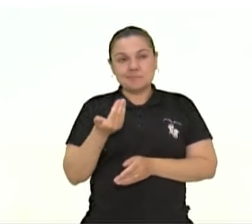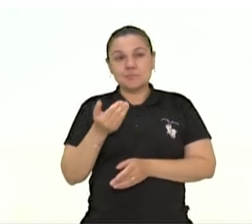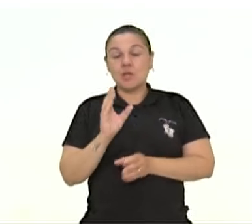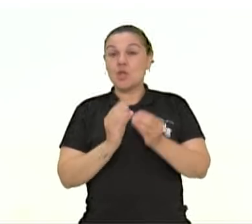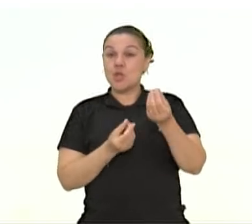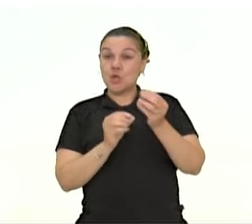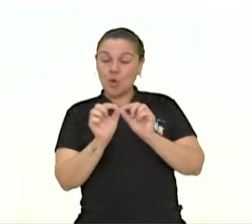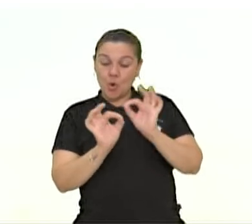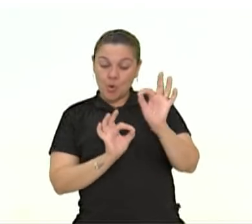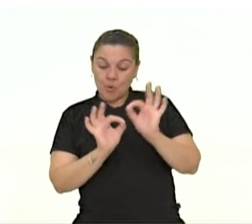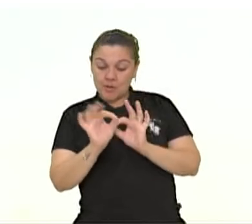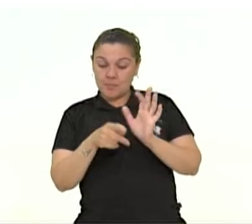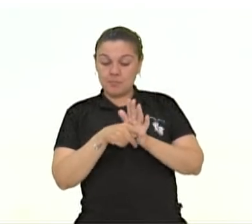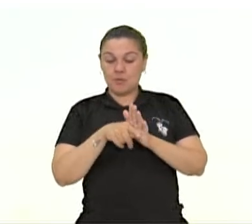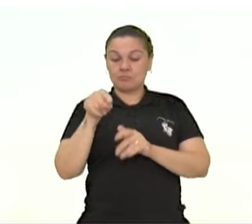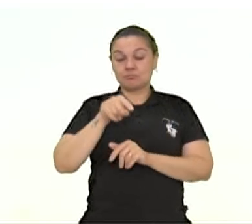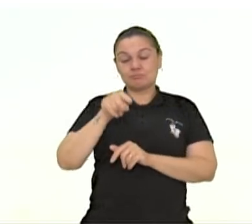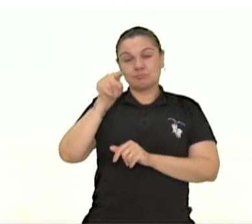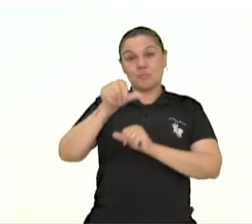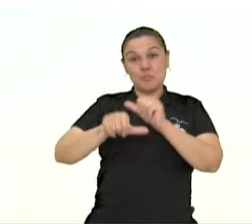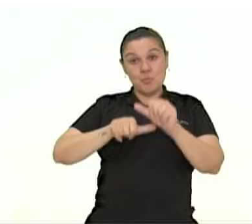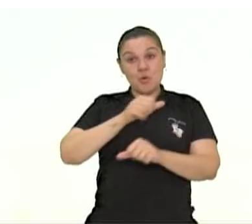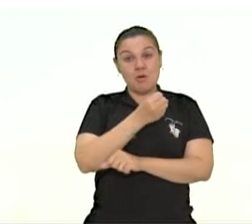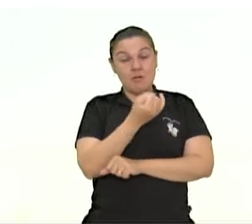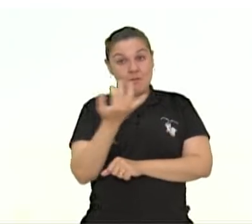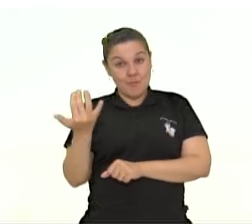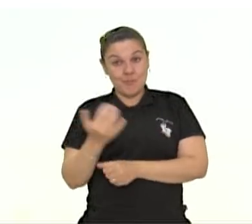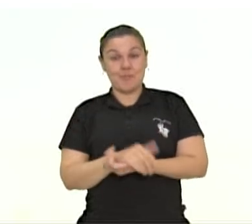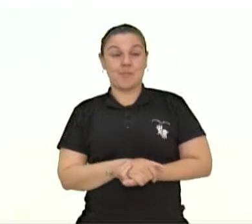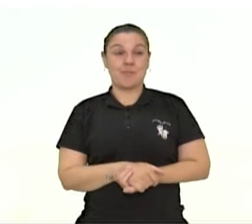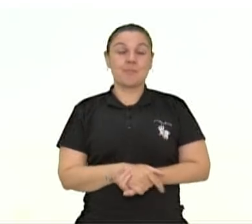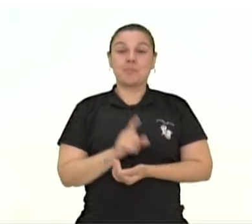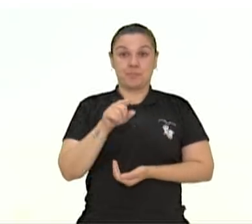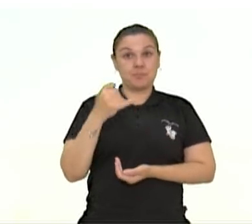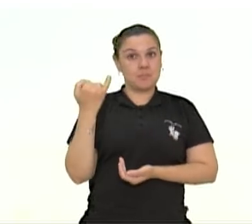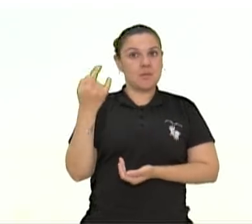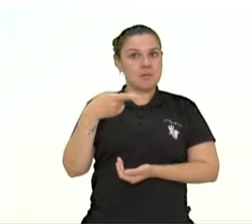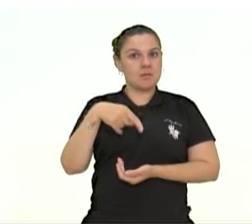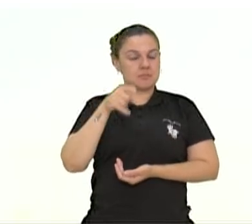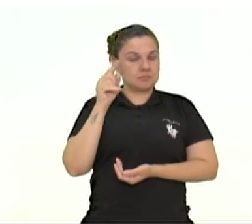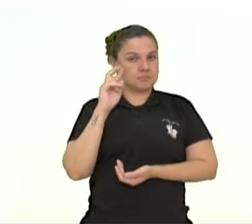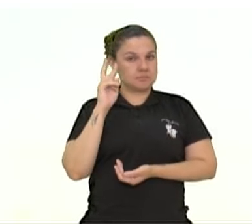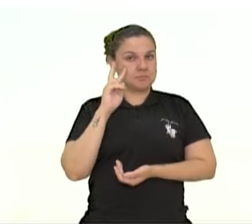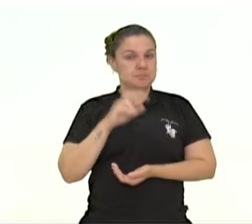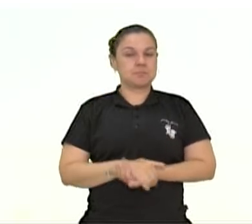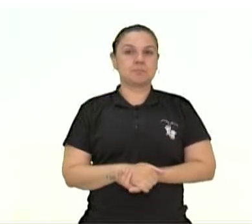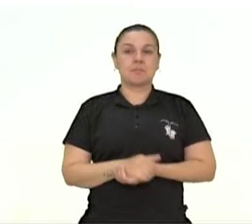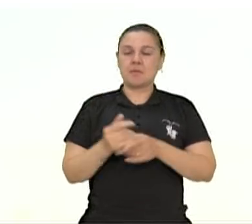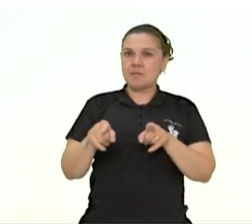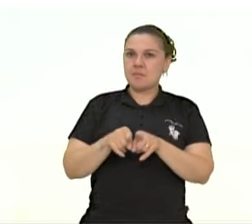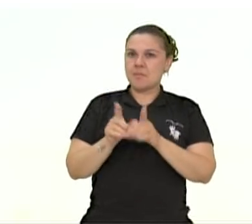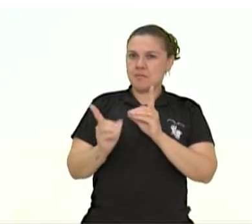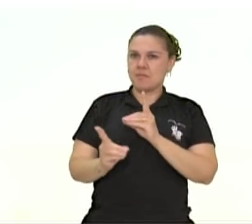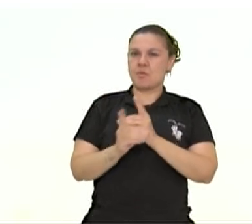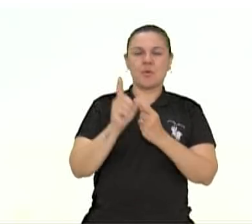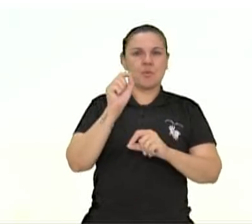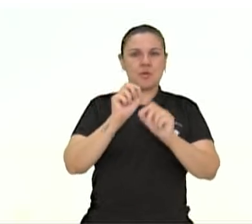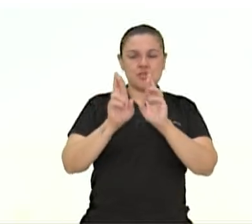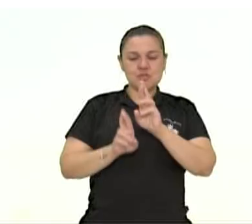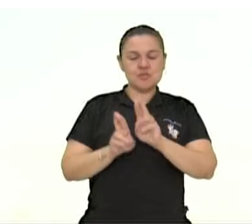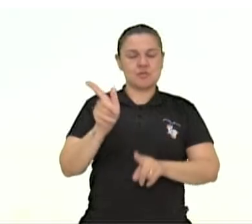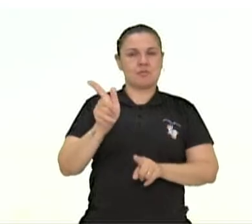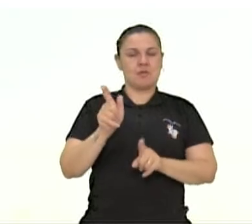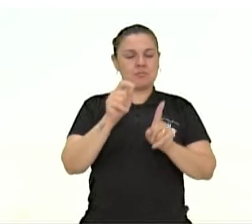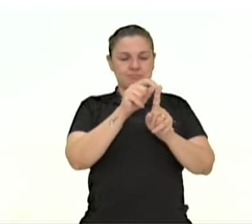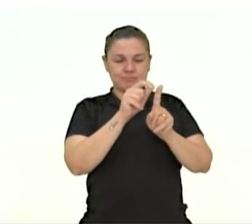o acento diferencial foi alterado em alguns casos. Isso é importante a gente rever. Também identificar diferentes gêneros